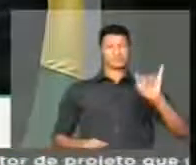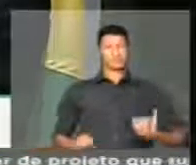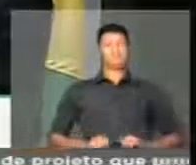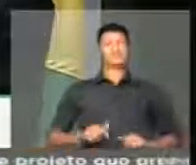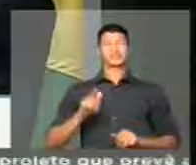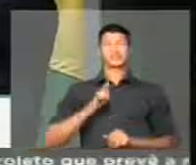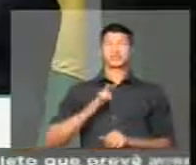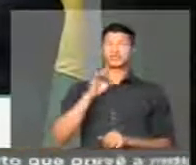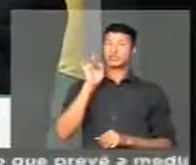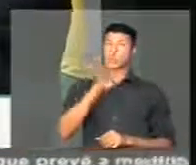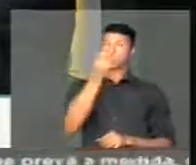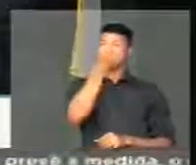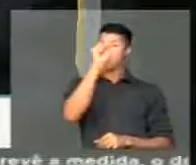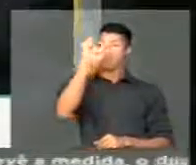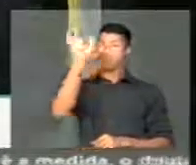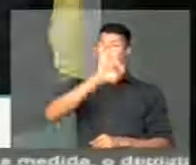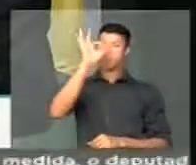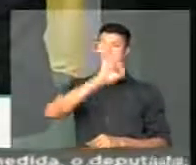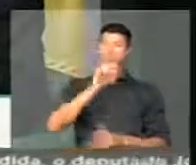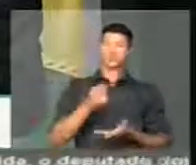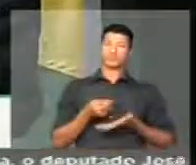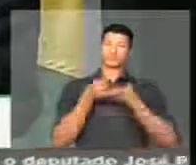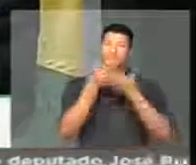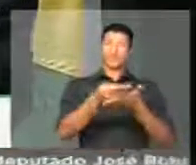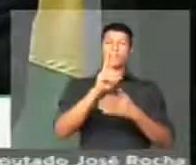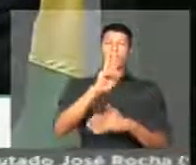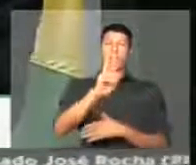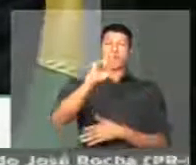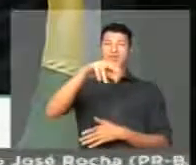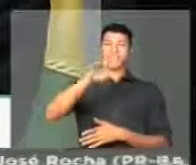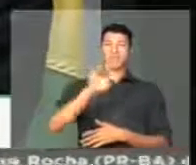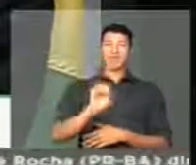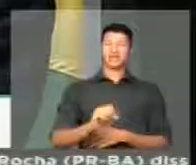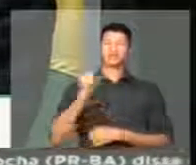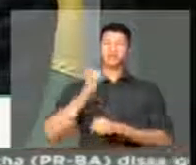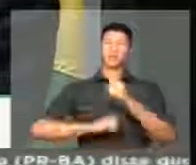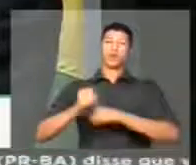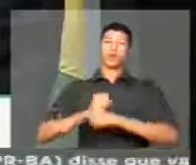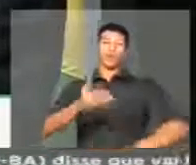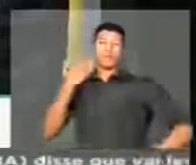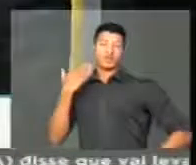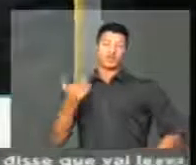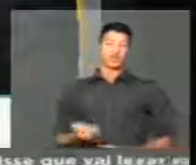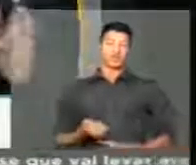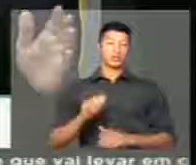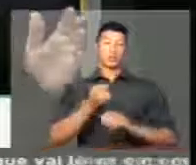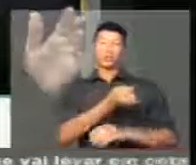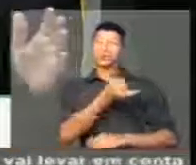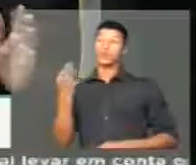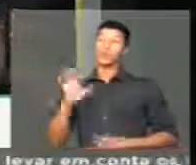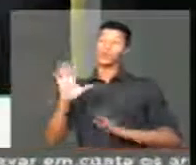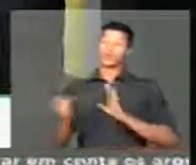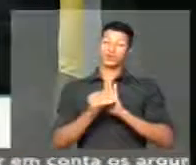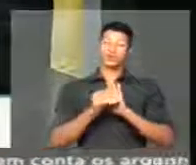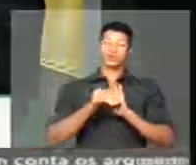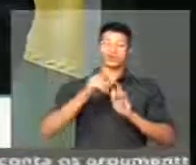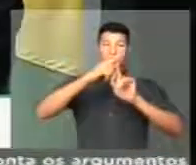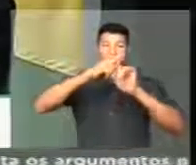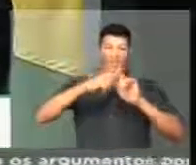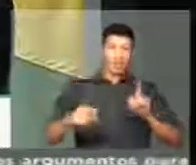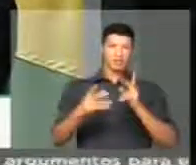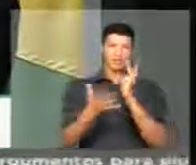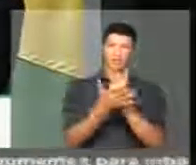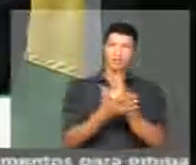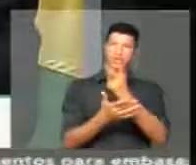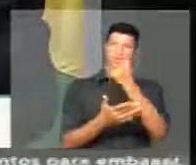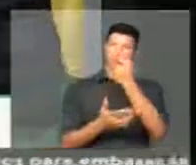tem apenas 8% da aplicação do BNDES no ano passado. E quando se coloca a média, apesar